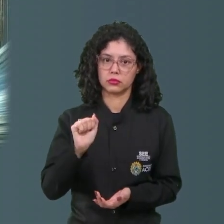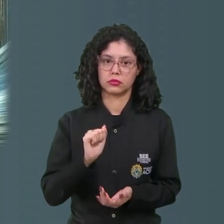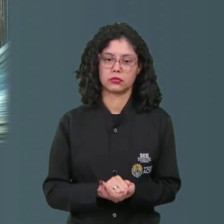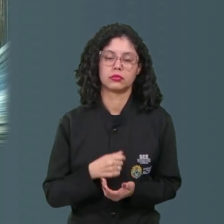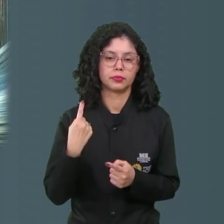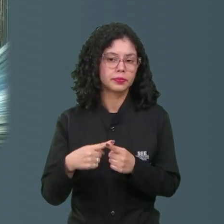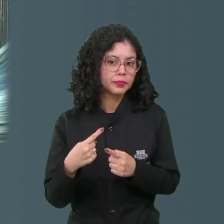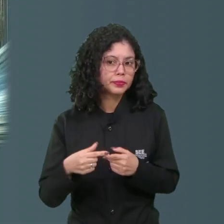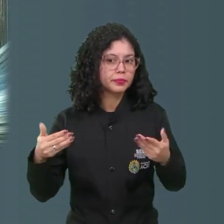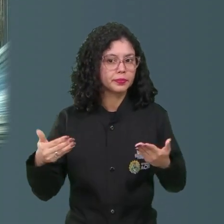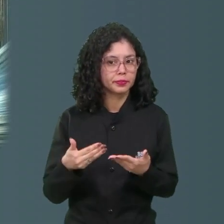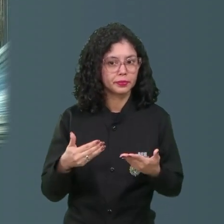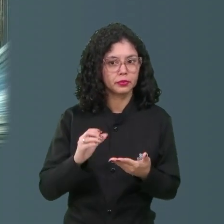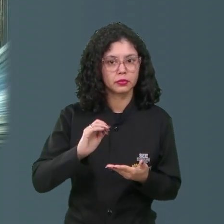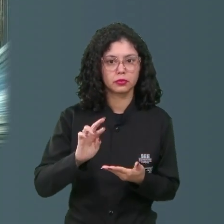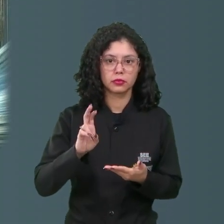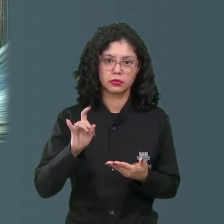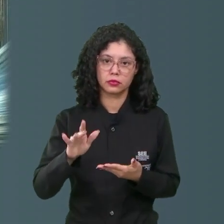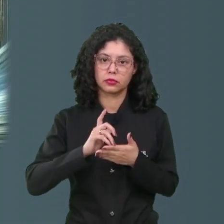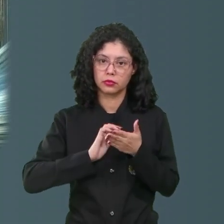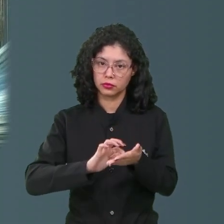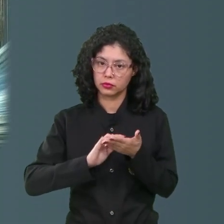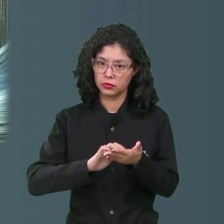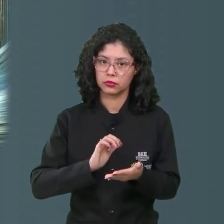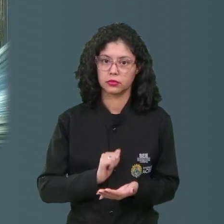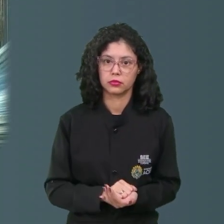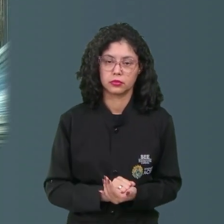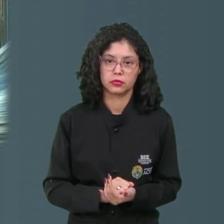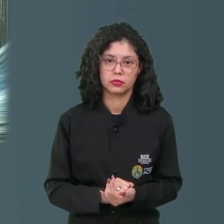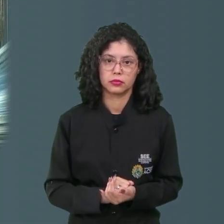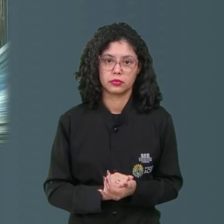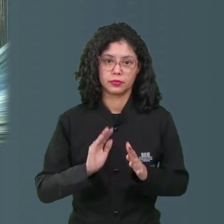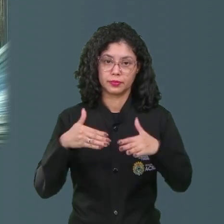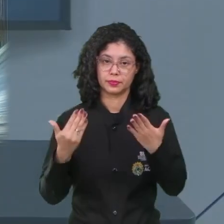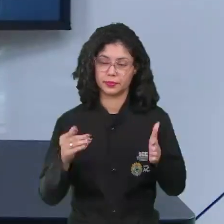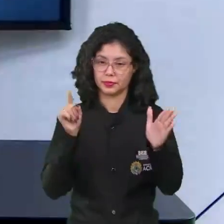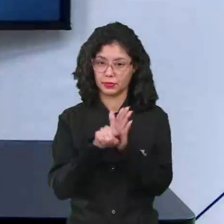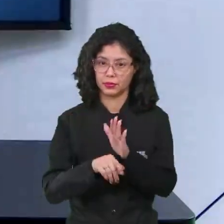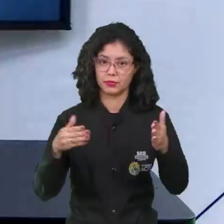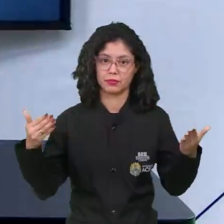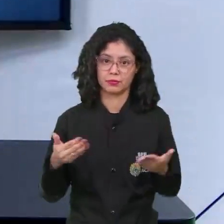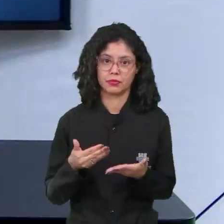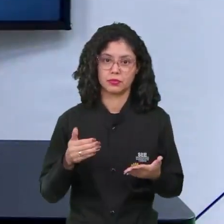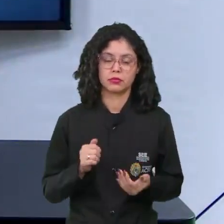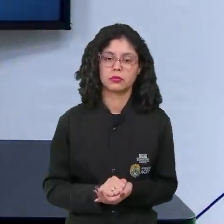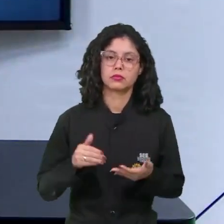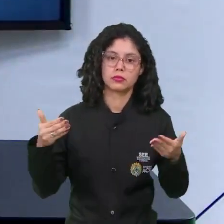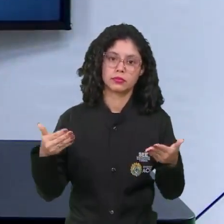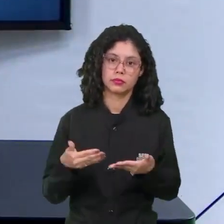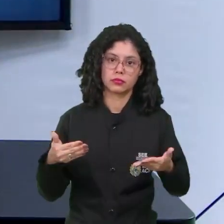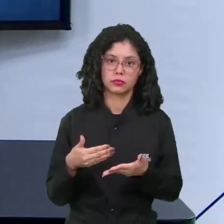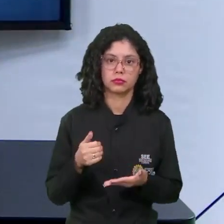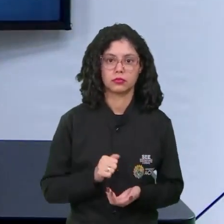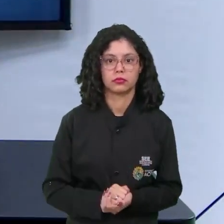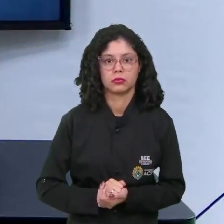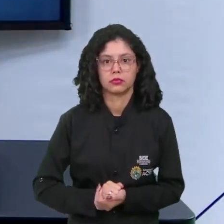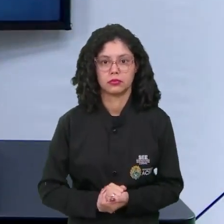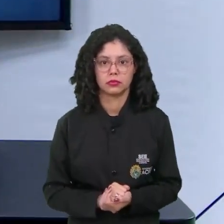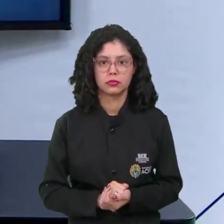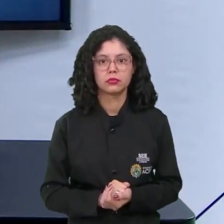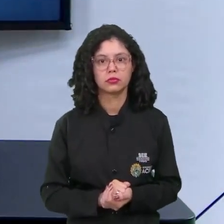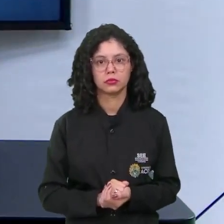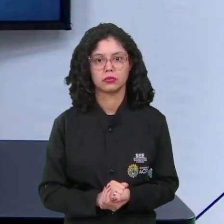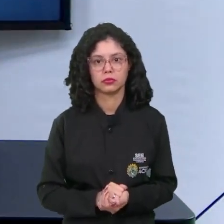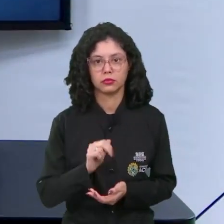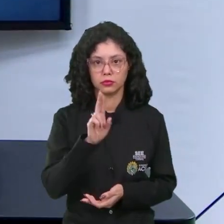nós estamos falando em curadoria digital. E qual é a questão agora, atualmente? É a questão